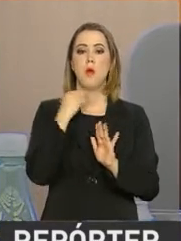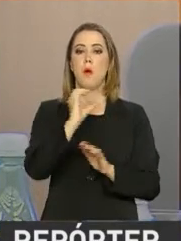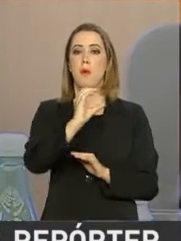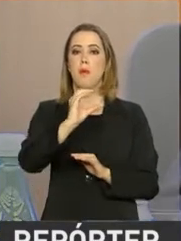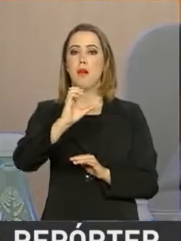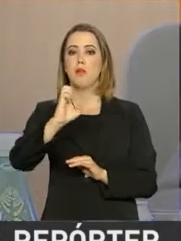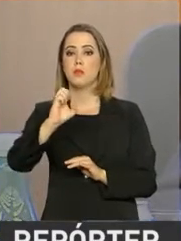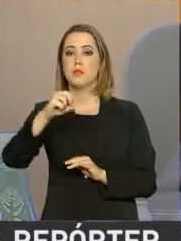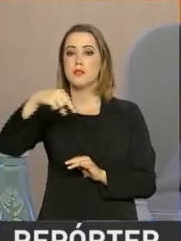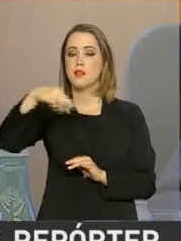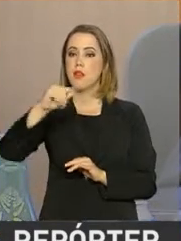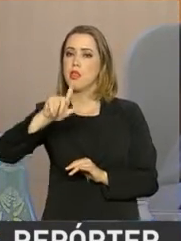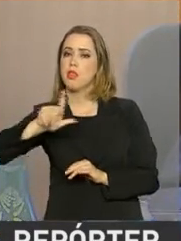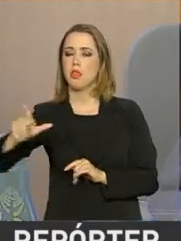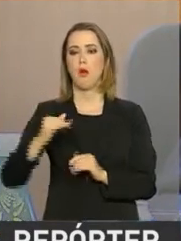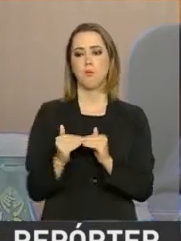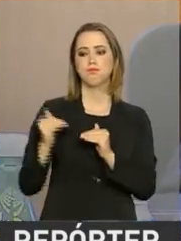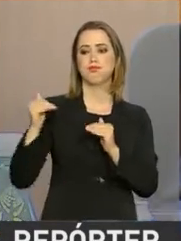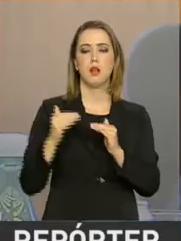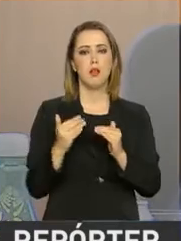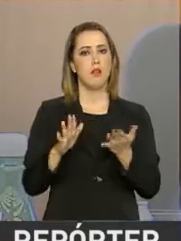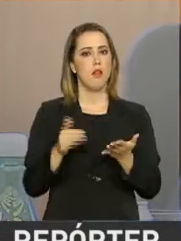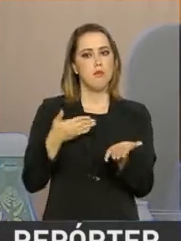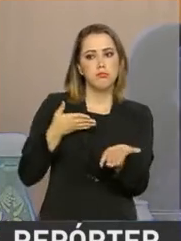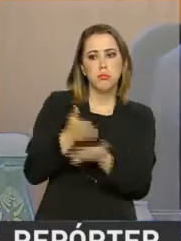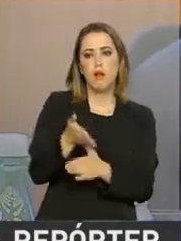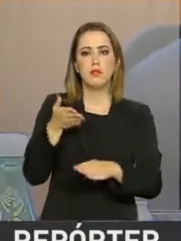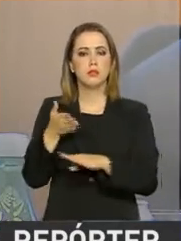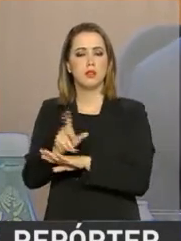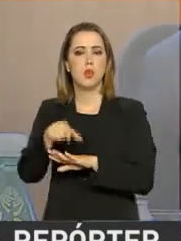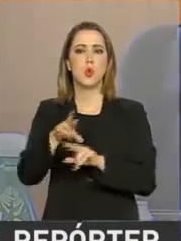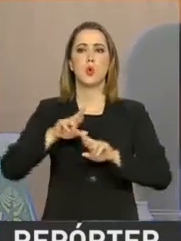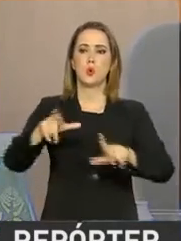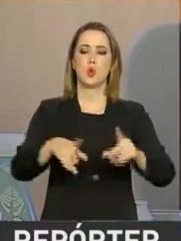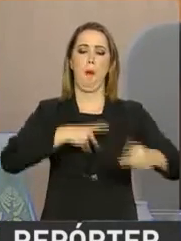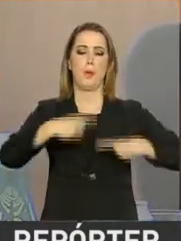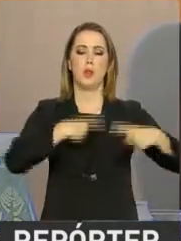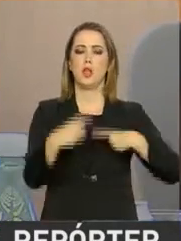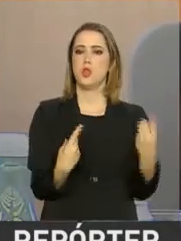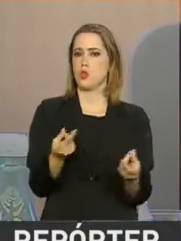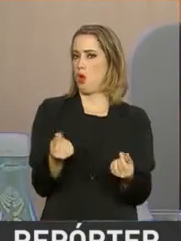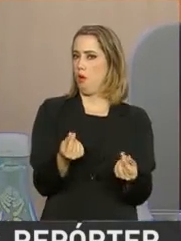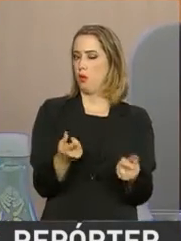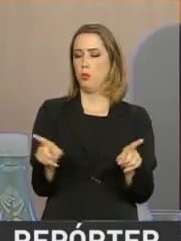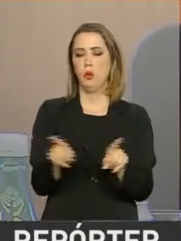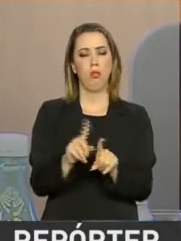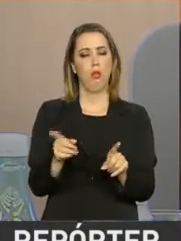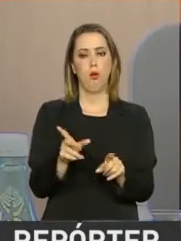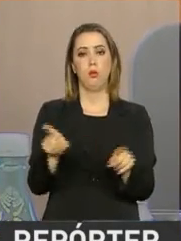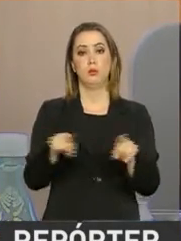além da política monetária e de meta de inflação vai além da política cambial foi a lei da questão